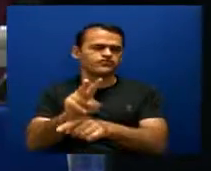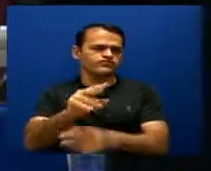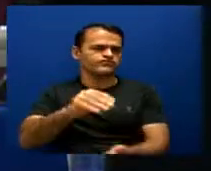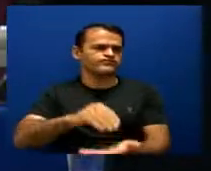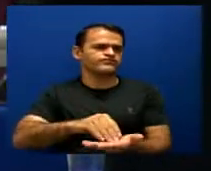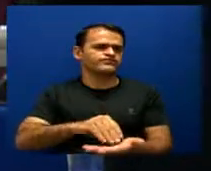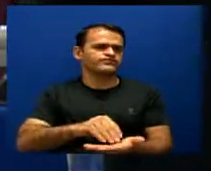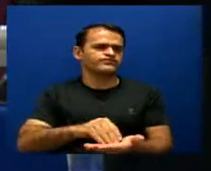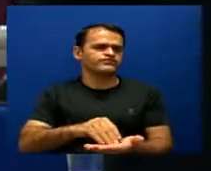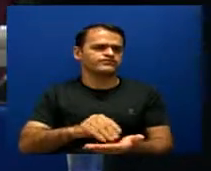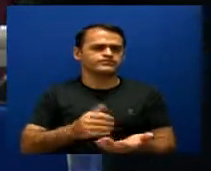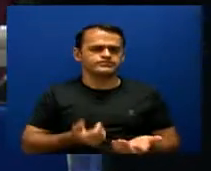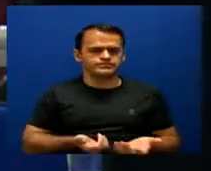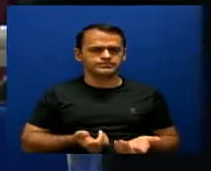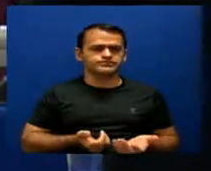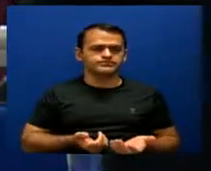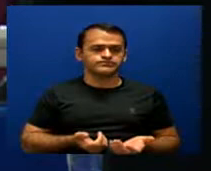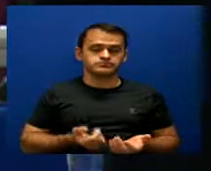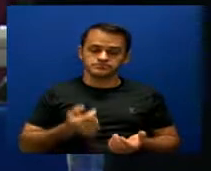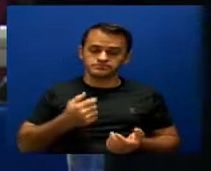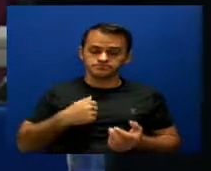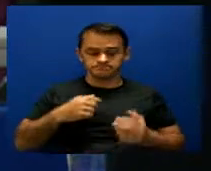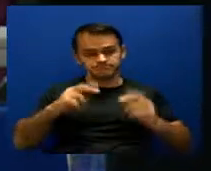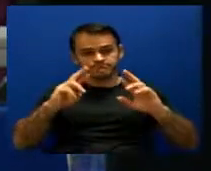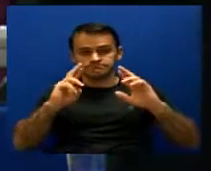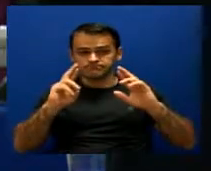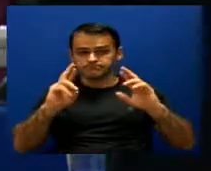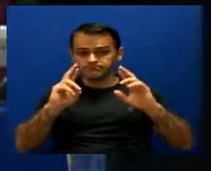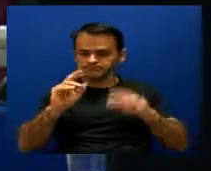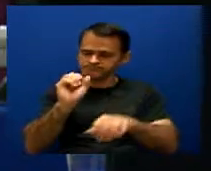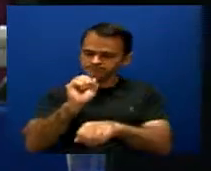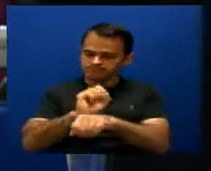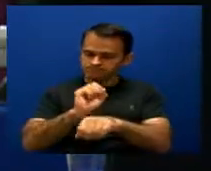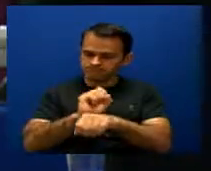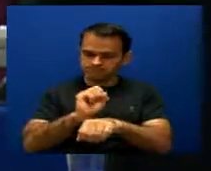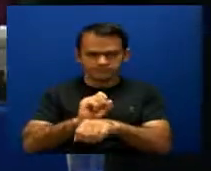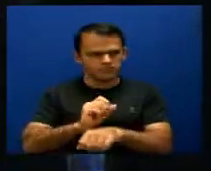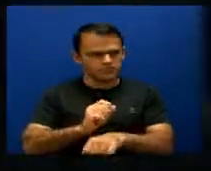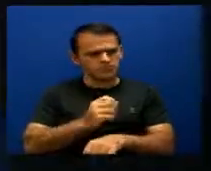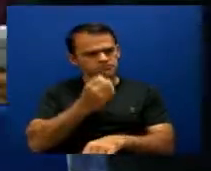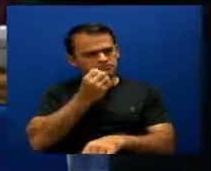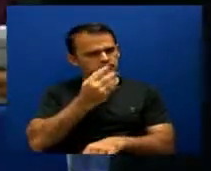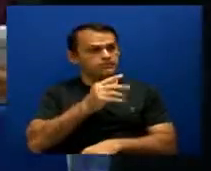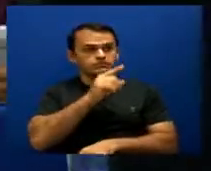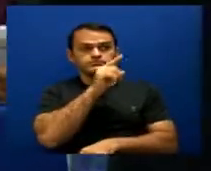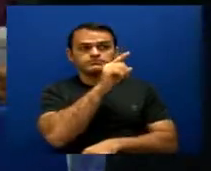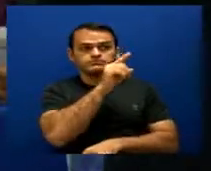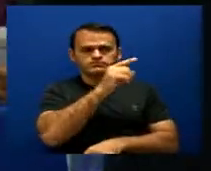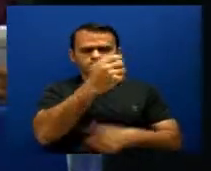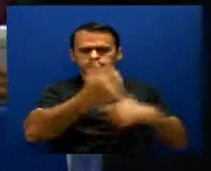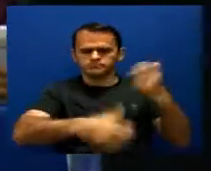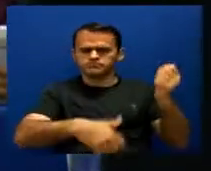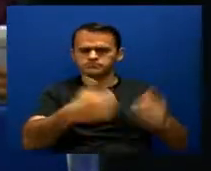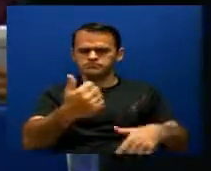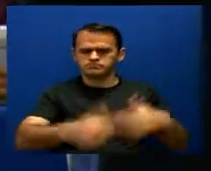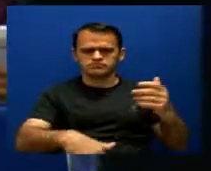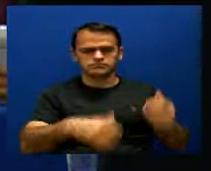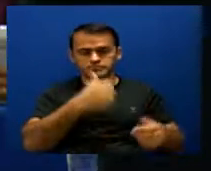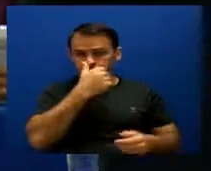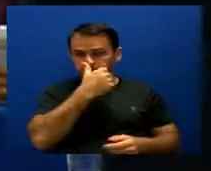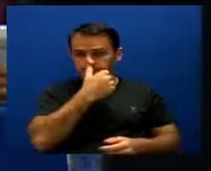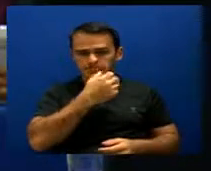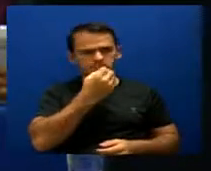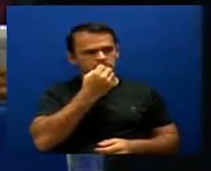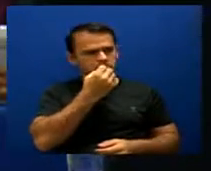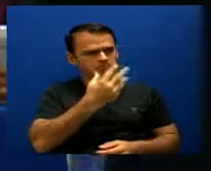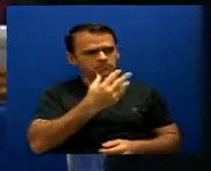eu fico aí esperançosa com a apresentação que o senhor fez, né, mostrando aí credibilidade já de início,